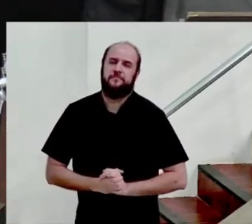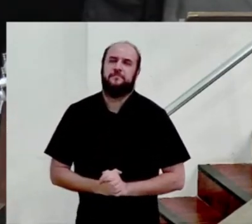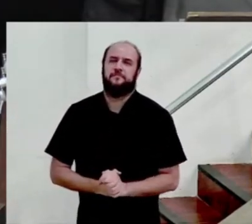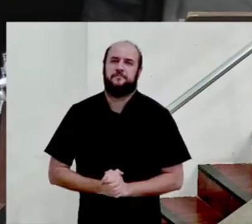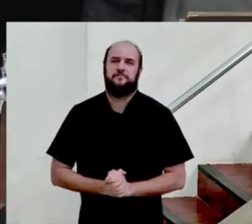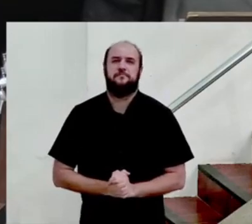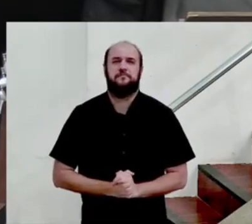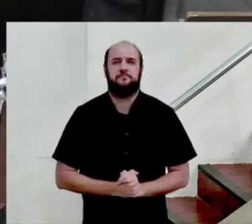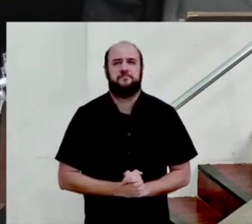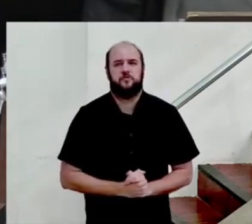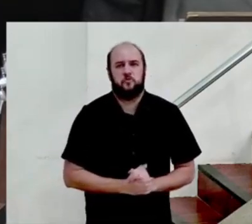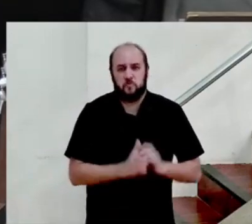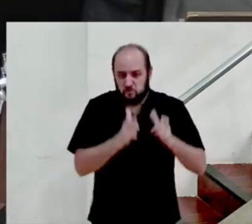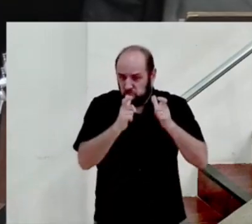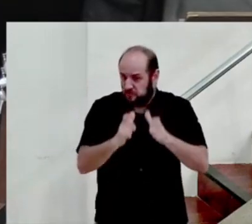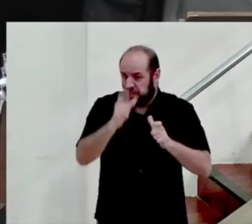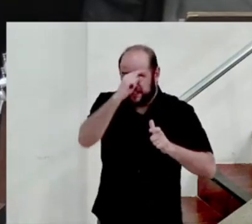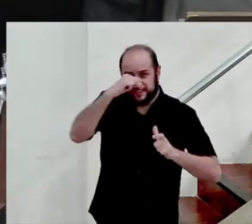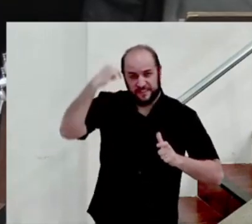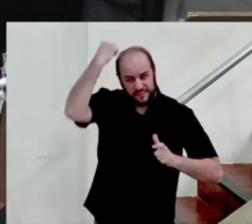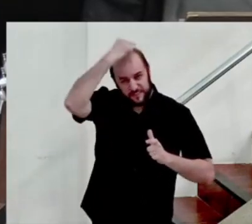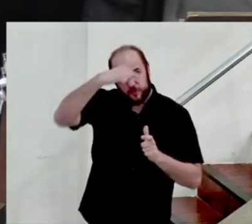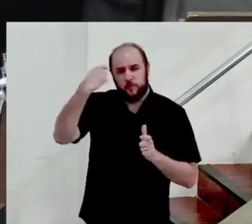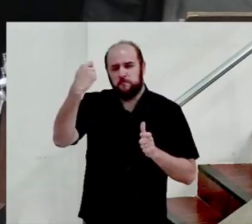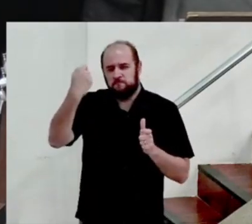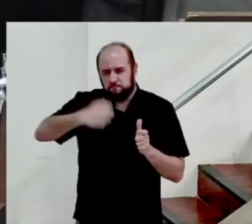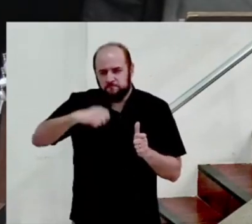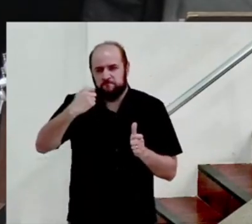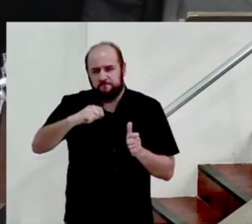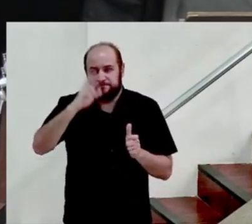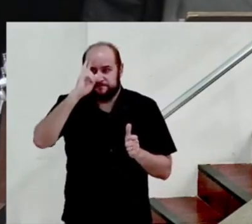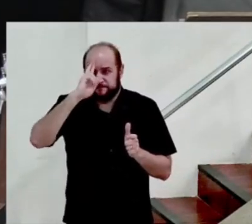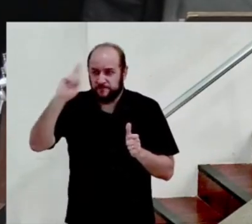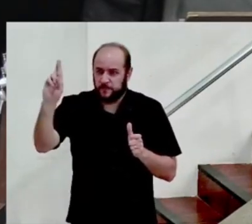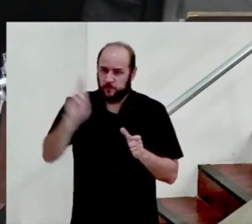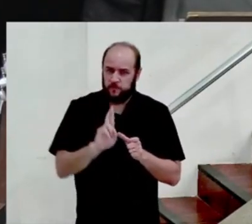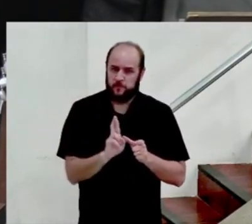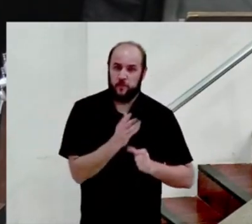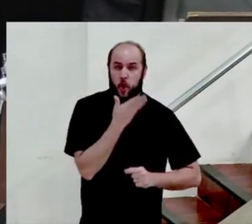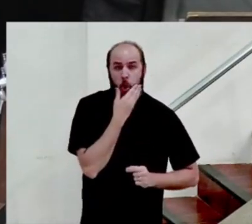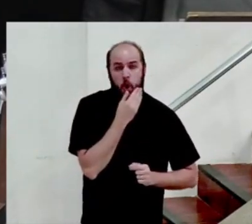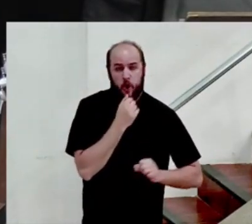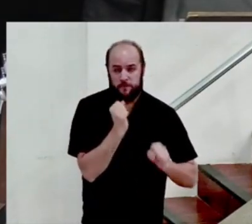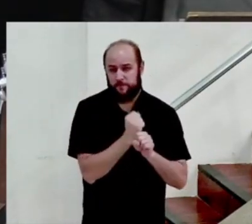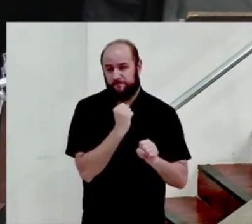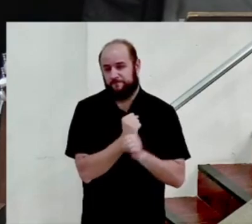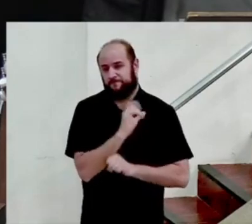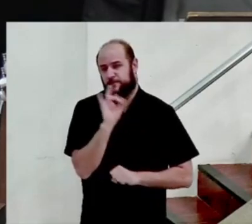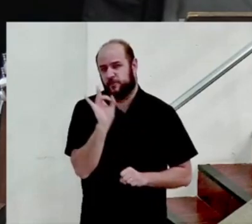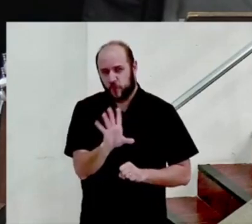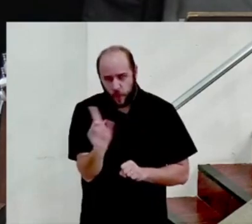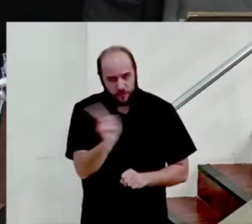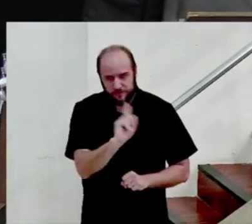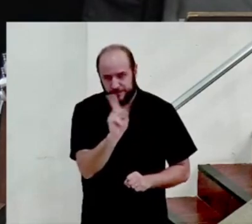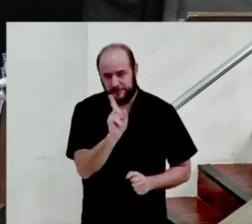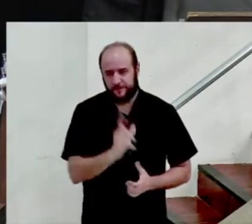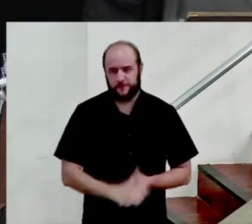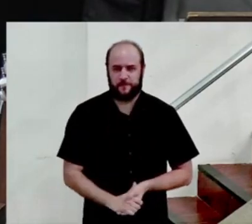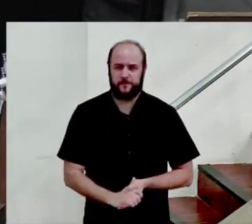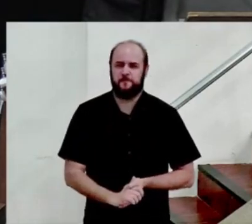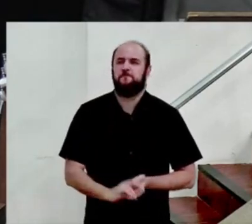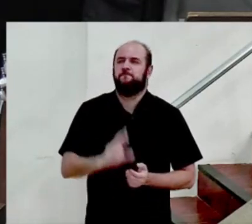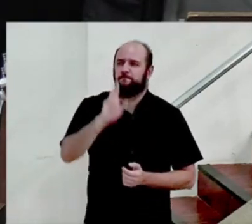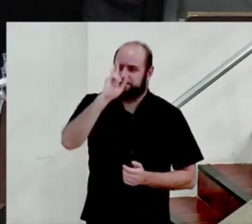Nenhum santuário bíblico é construído exclusivamente por mãos humanas. O Senhor